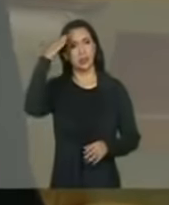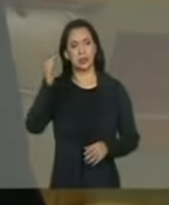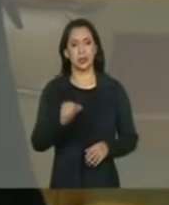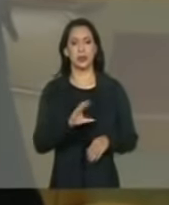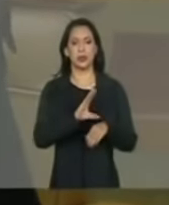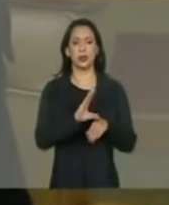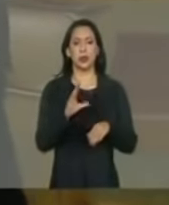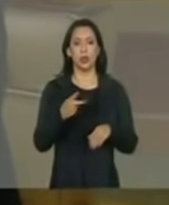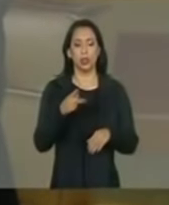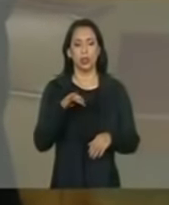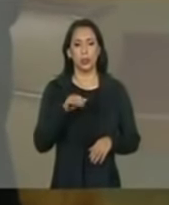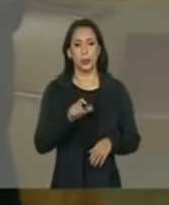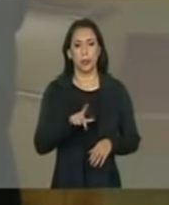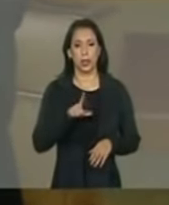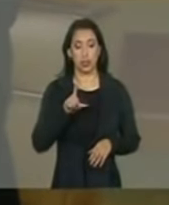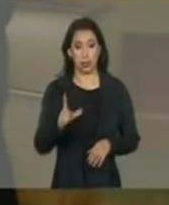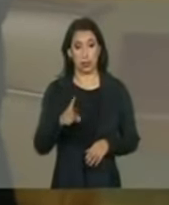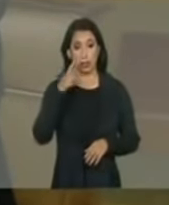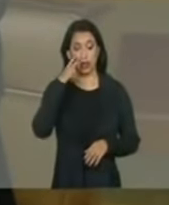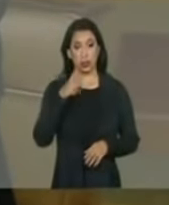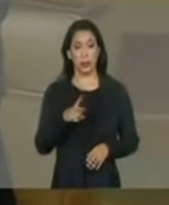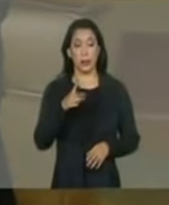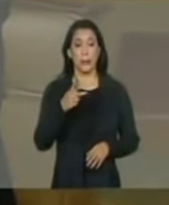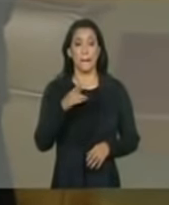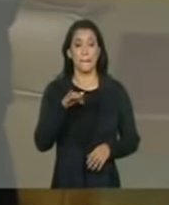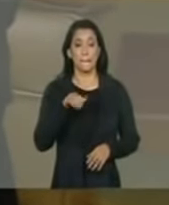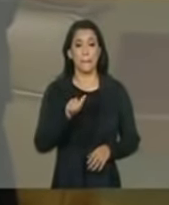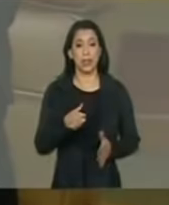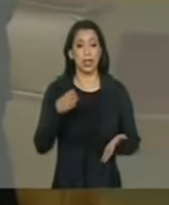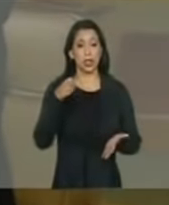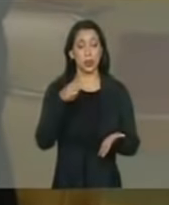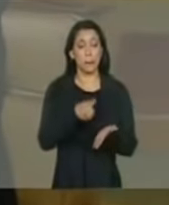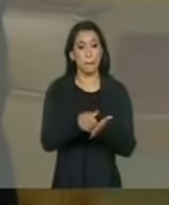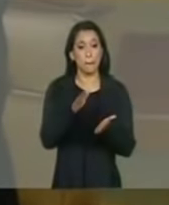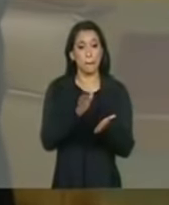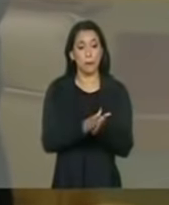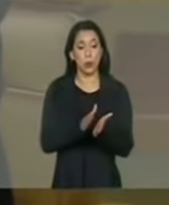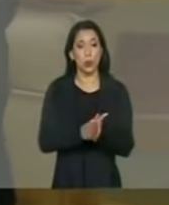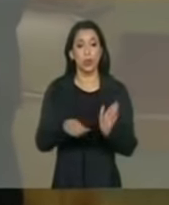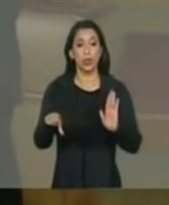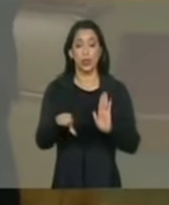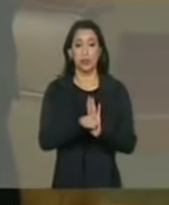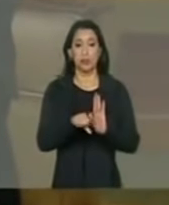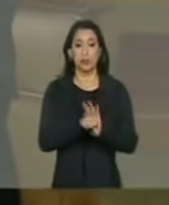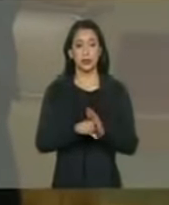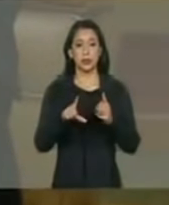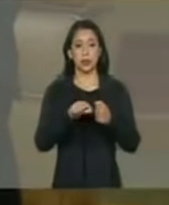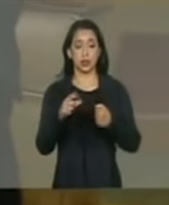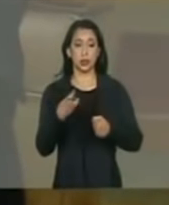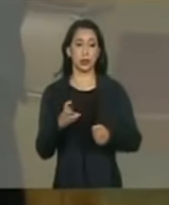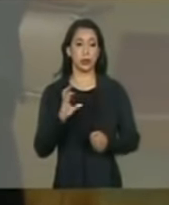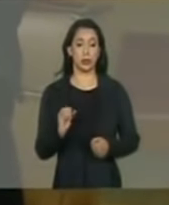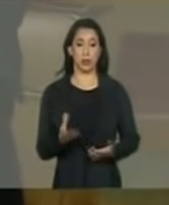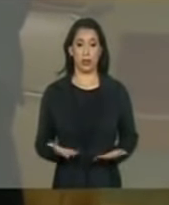a execução de uma simples um pena de multa e pena de multa criminal artigo 50